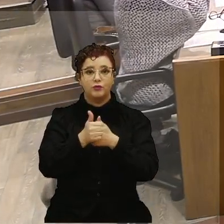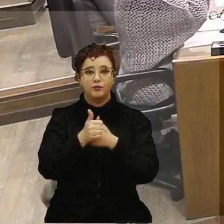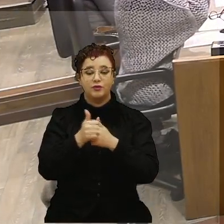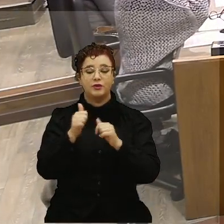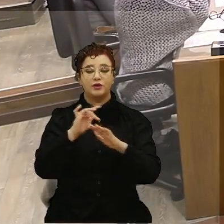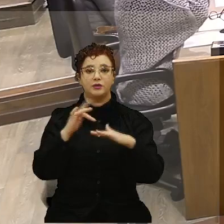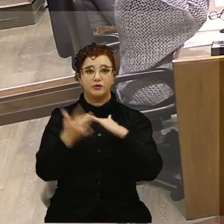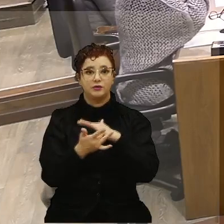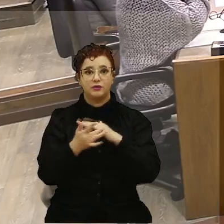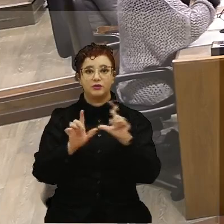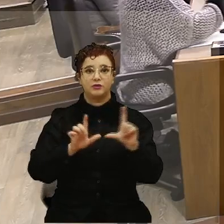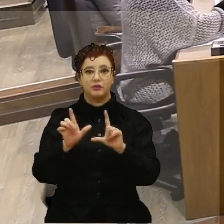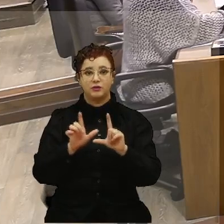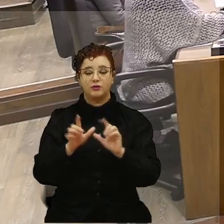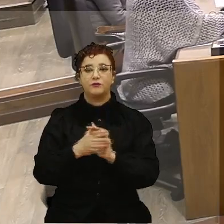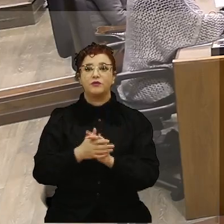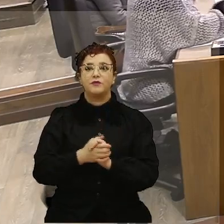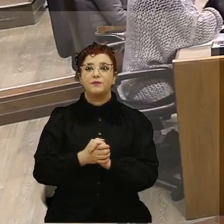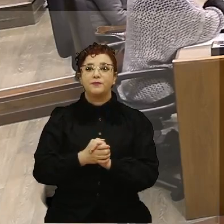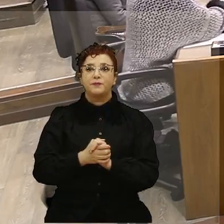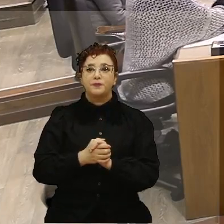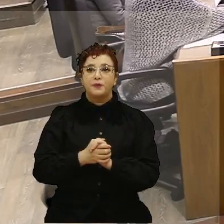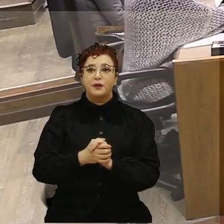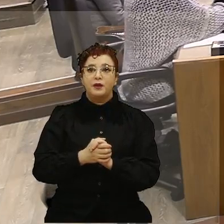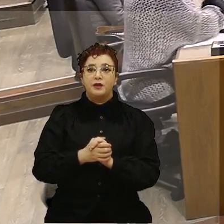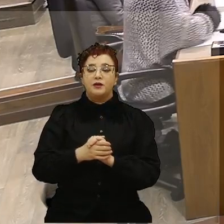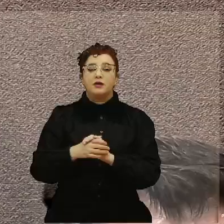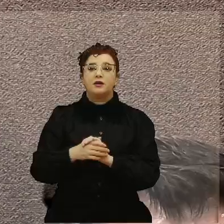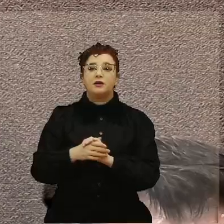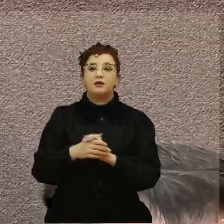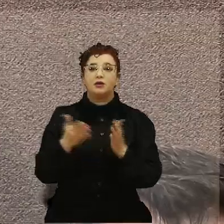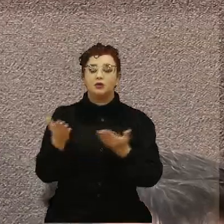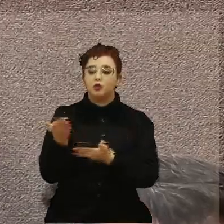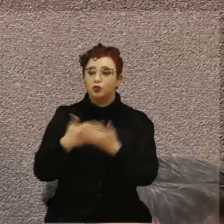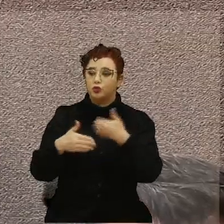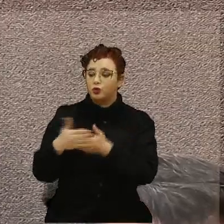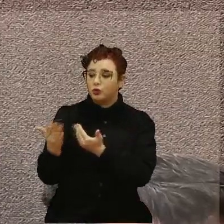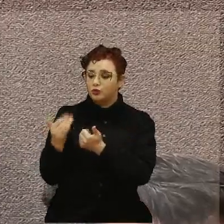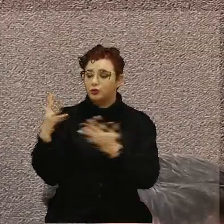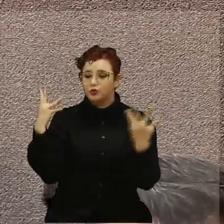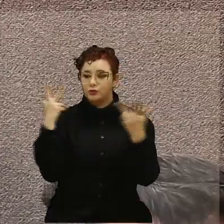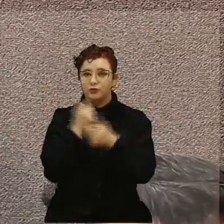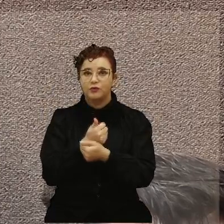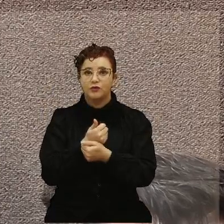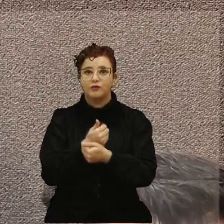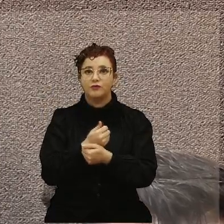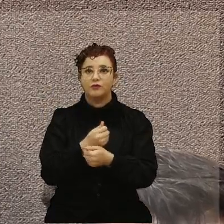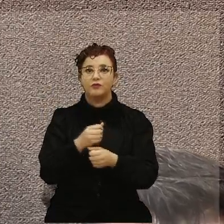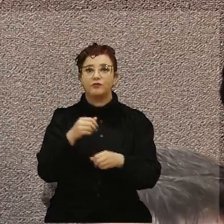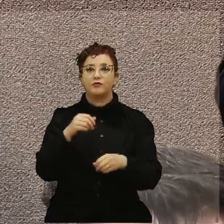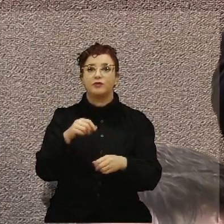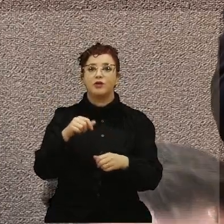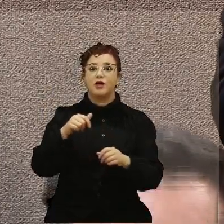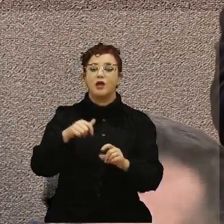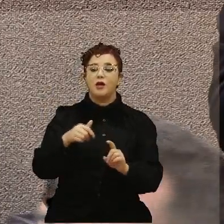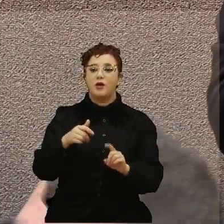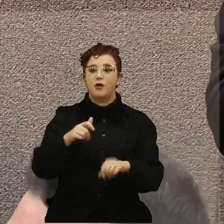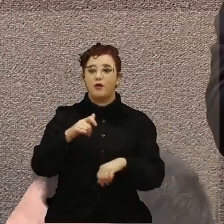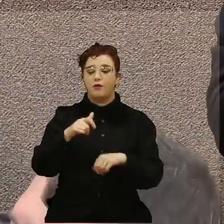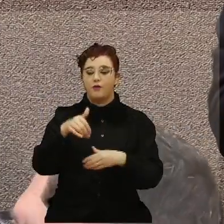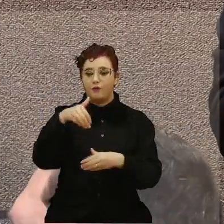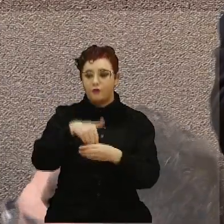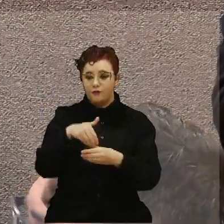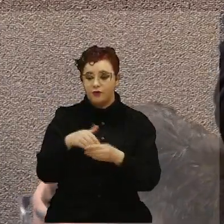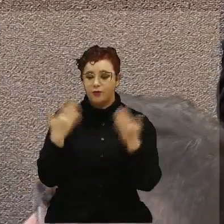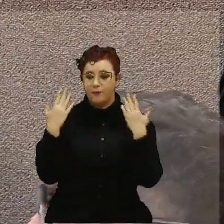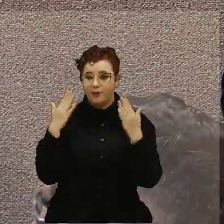e pela TV Câmara. Um bom dia a toda essa juventude maravilhosa. Esse espaço a gente faz votos de pesar, de congratulações ou louvor. Eu